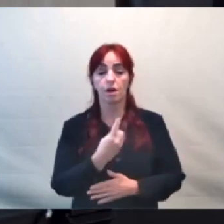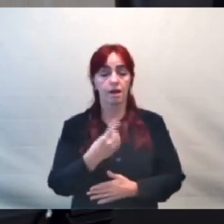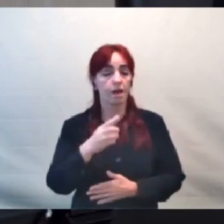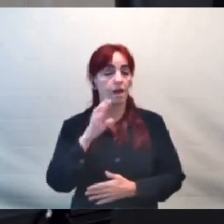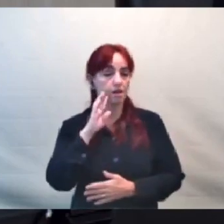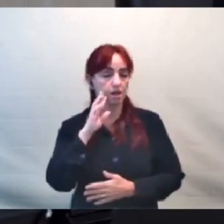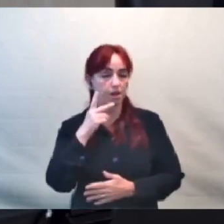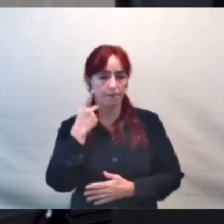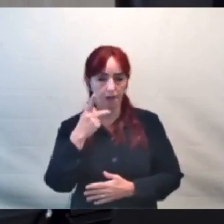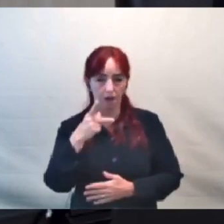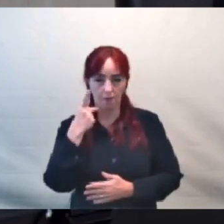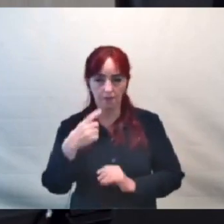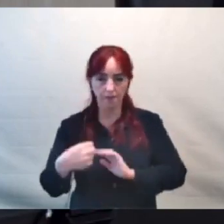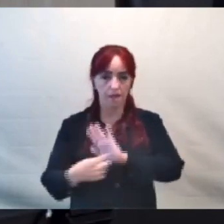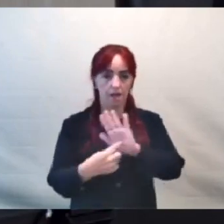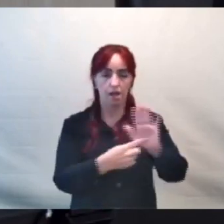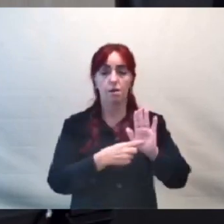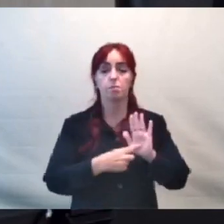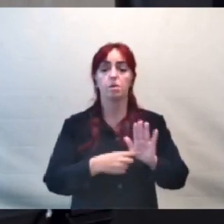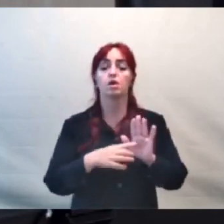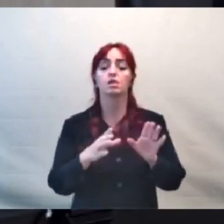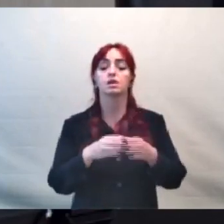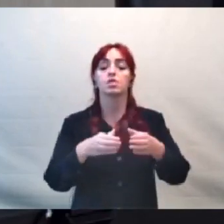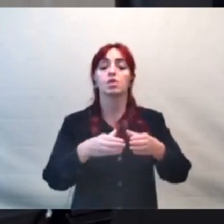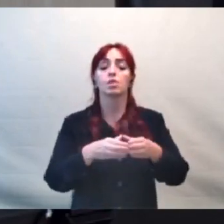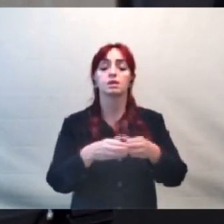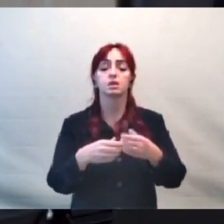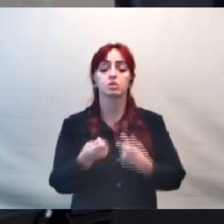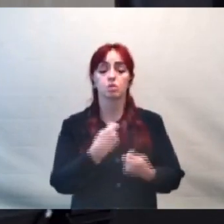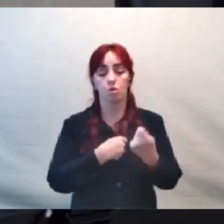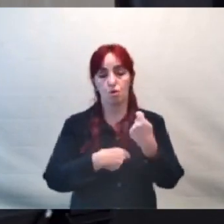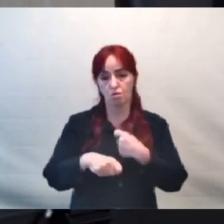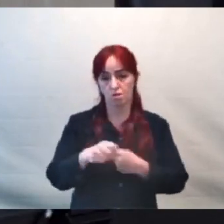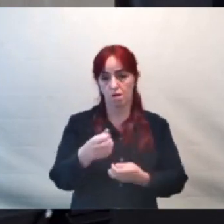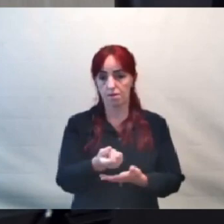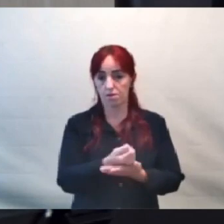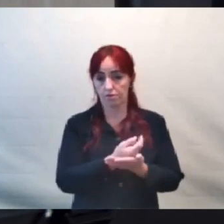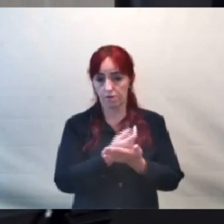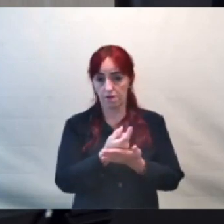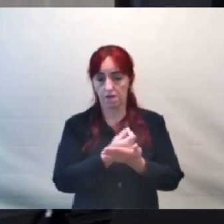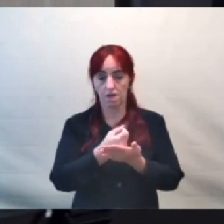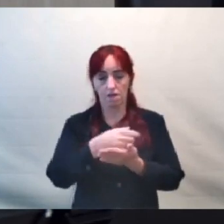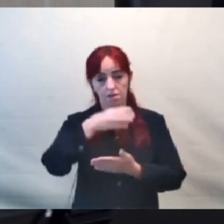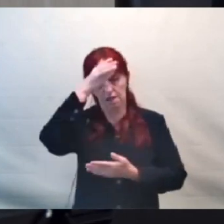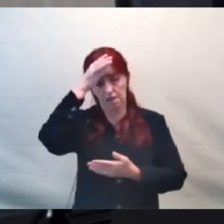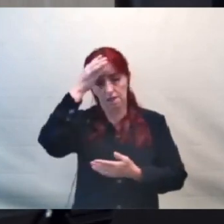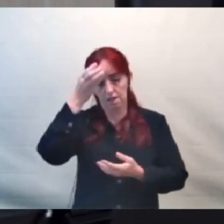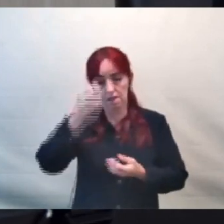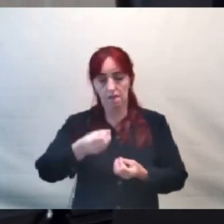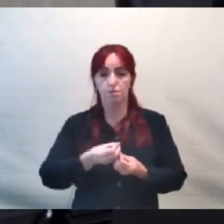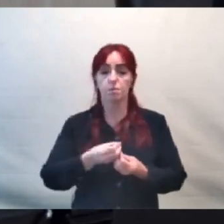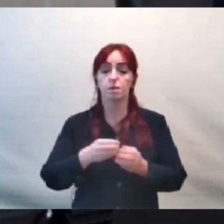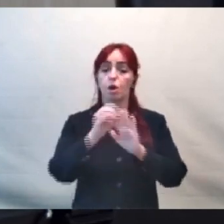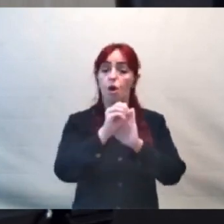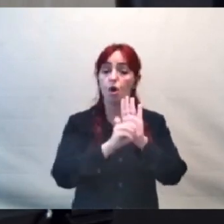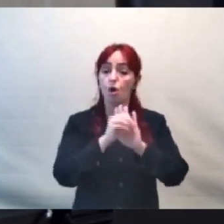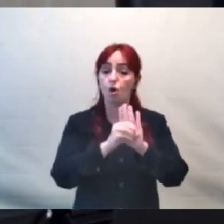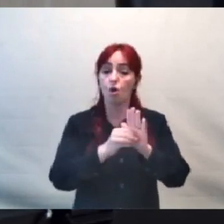de Orçamento e Finanças da Câmara Municipal de Belo Horizonte por meio de ofício. O